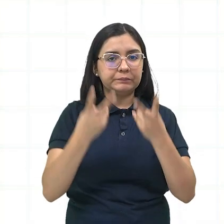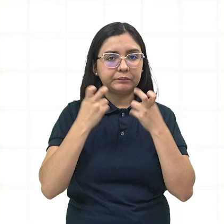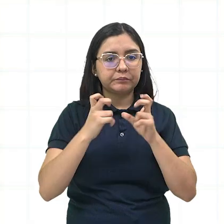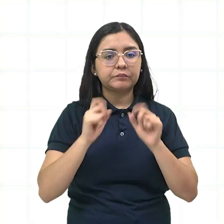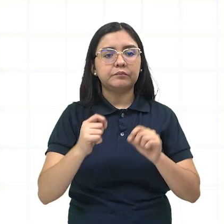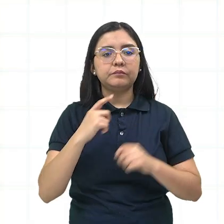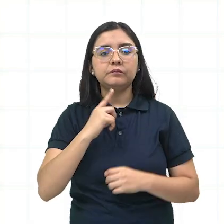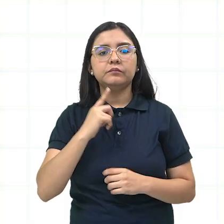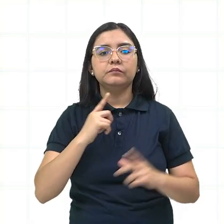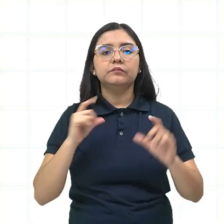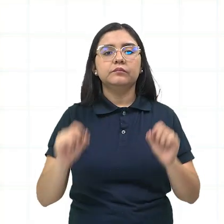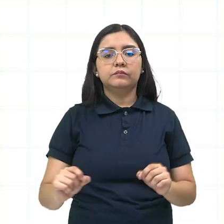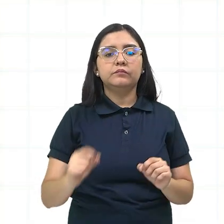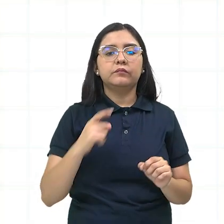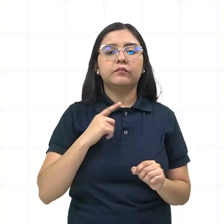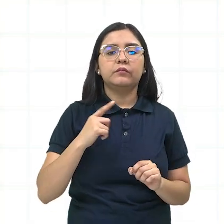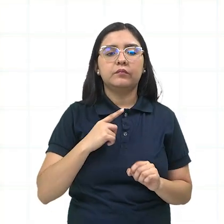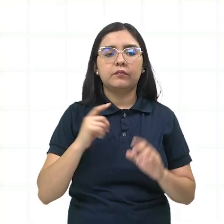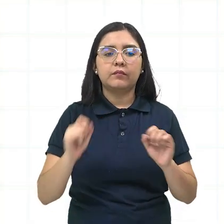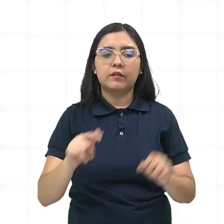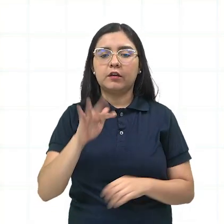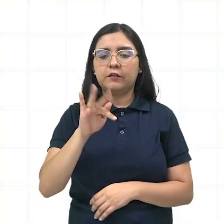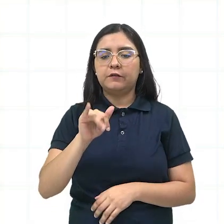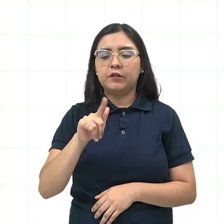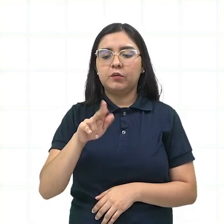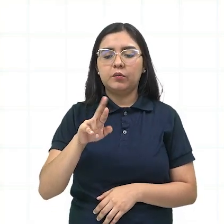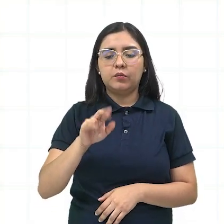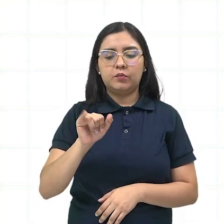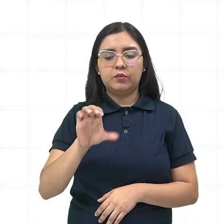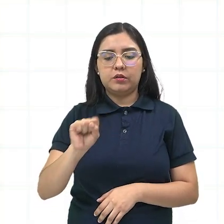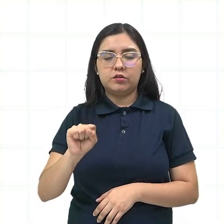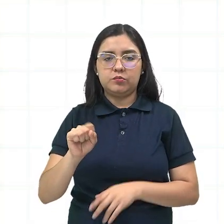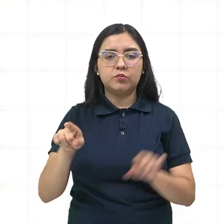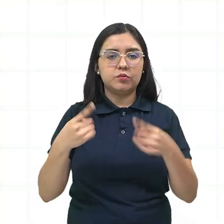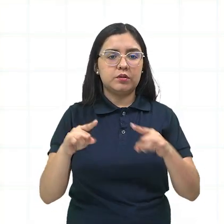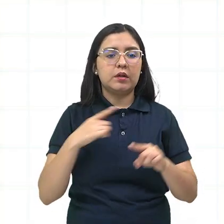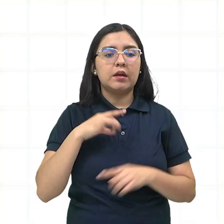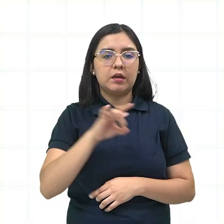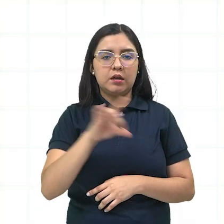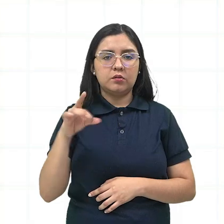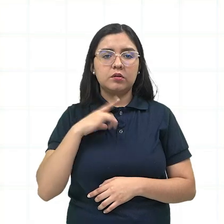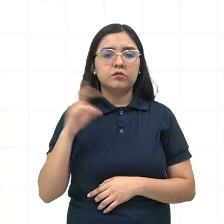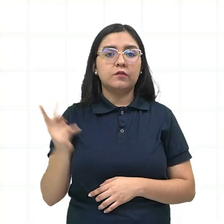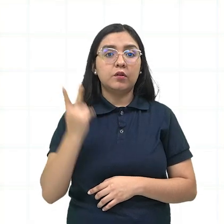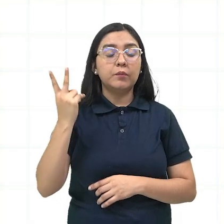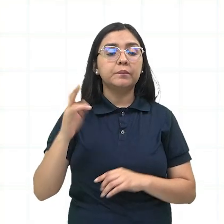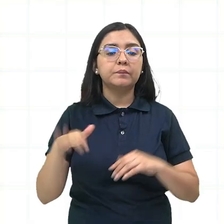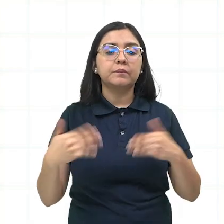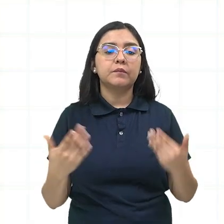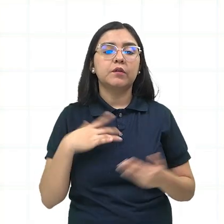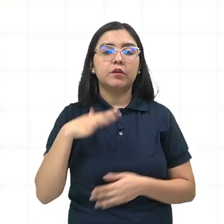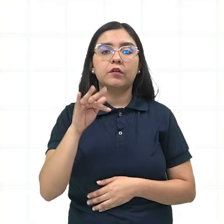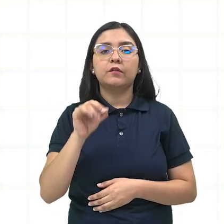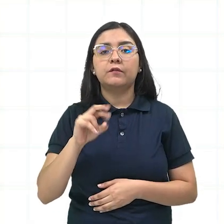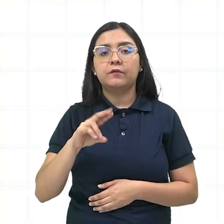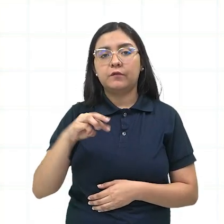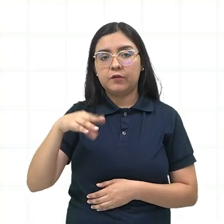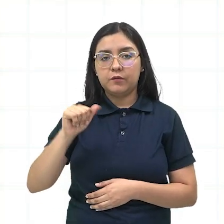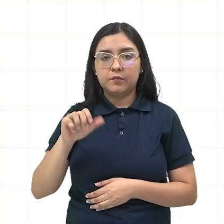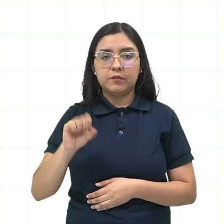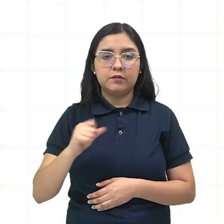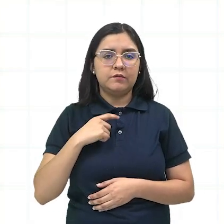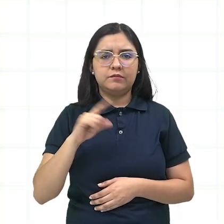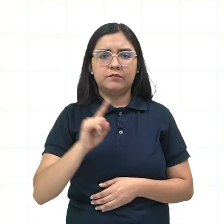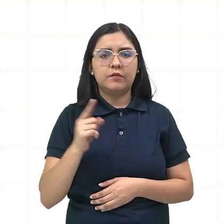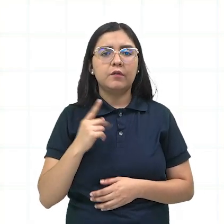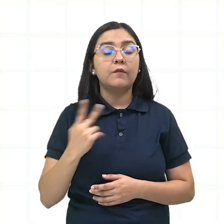que a gente tem a questão das figuras musicais e cada uma tem o seu valor. Então, na forma, nós não vamos trabalhar com